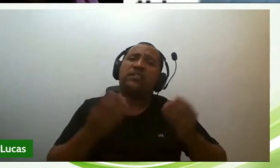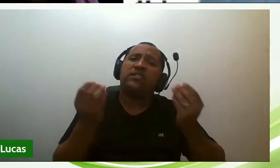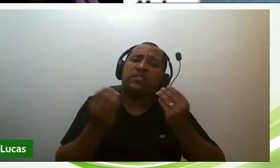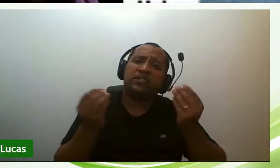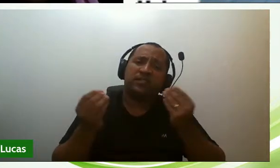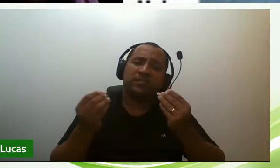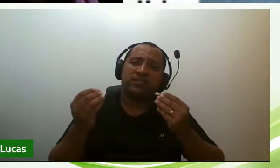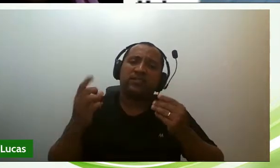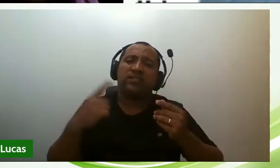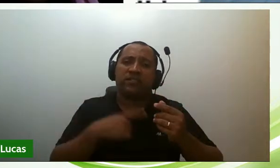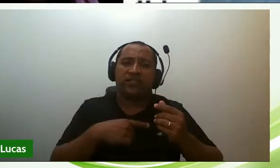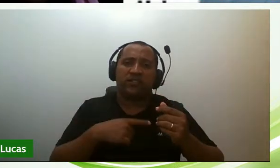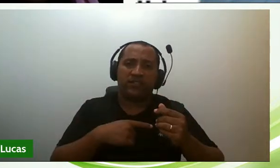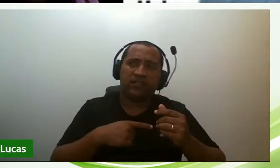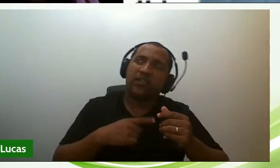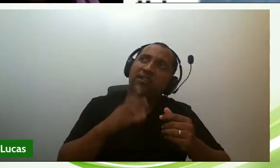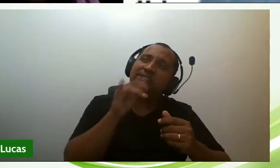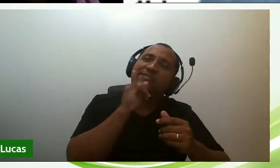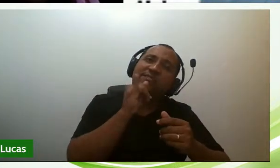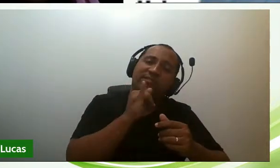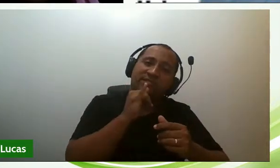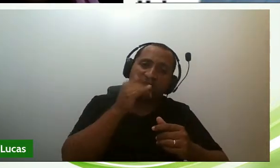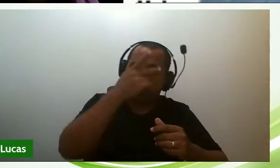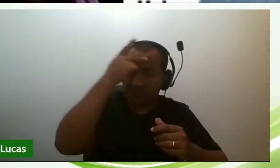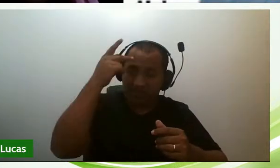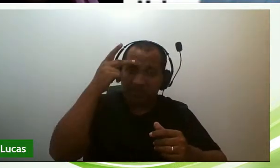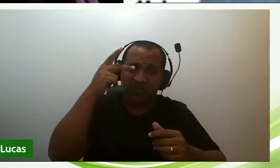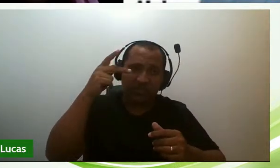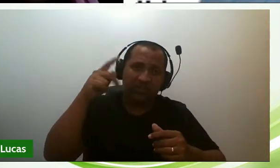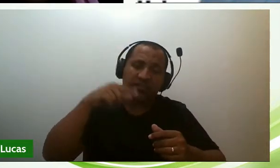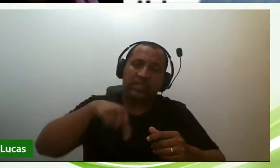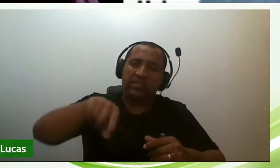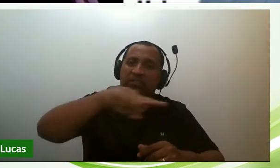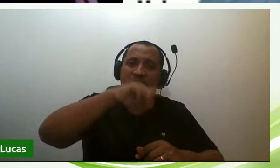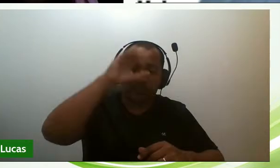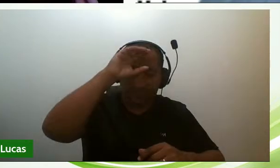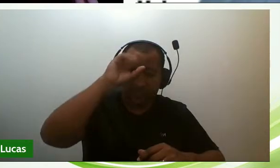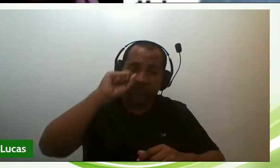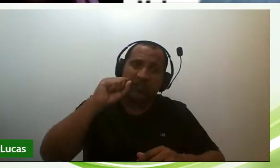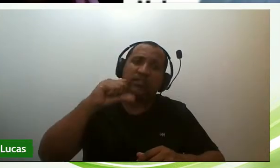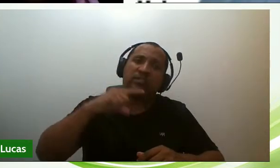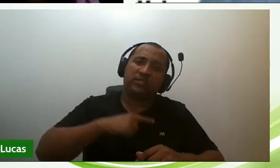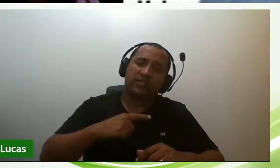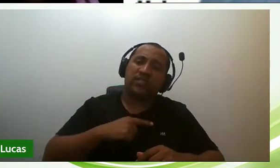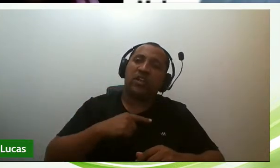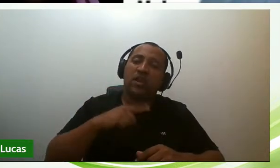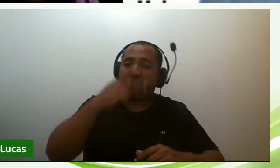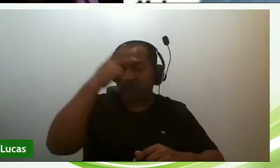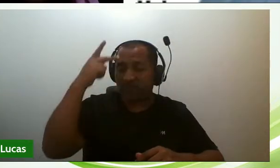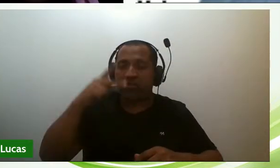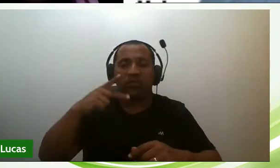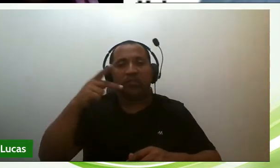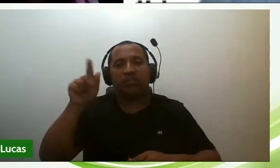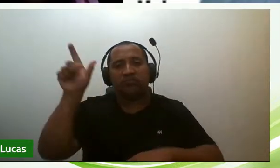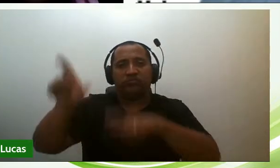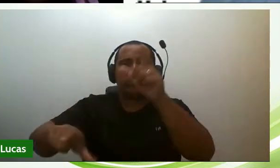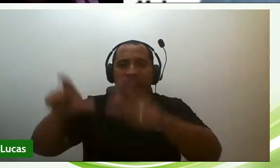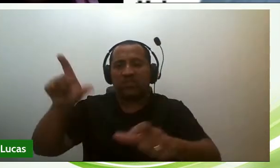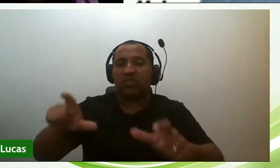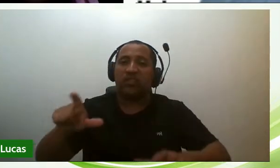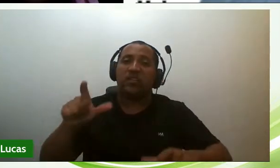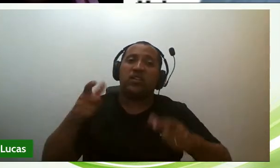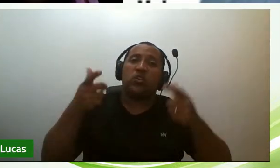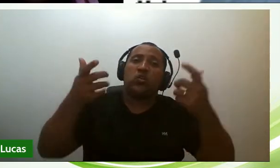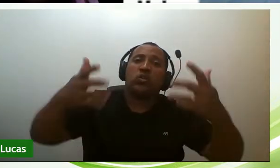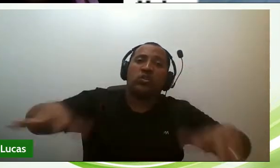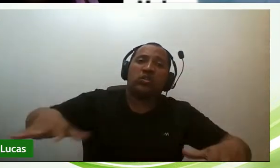sensibilizar naqueles que não vêm como aprendizes na docência, formadores de cidadãos que nem querem